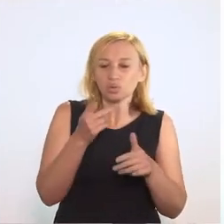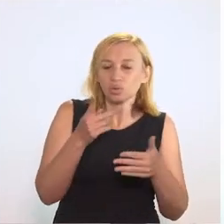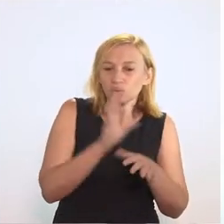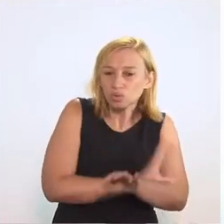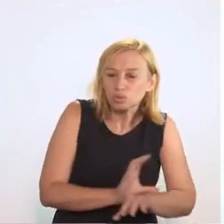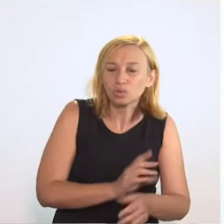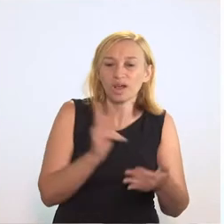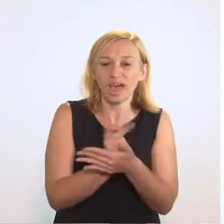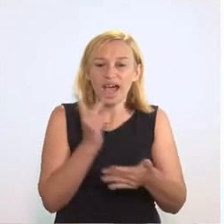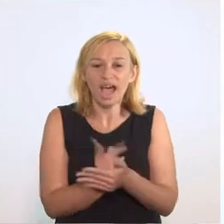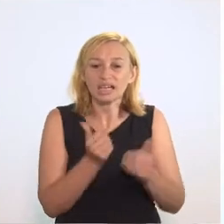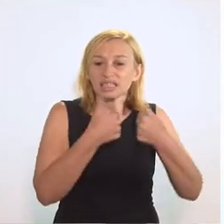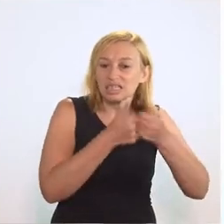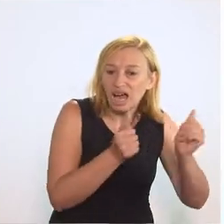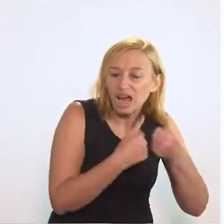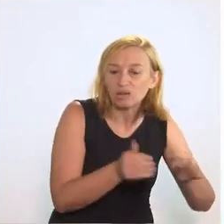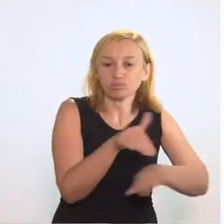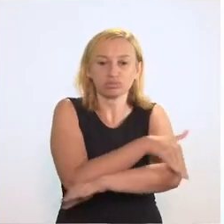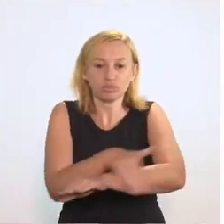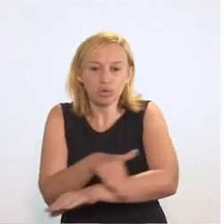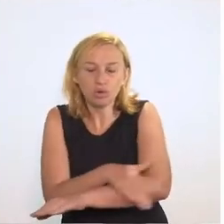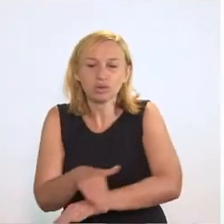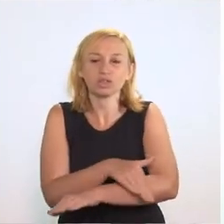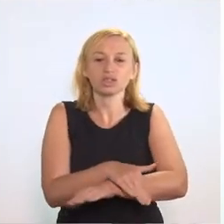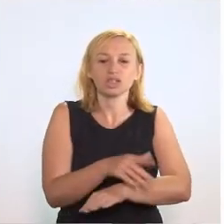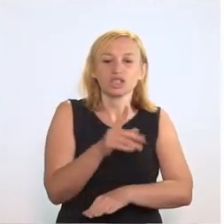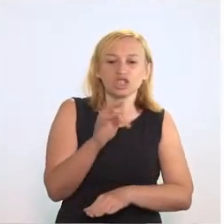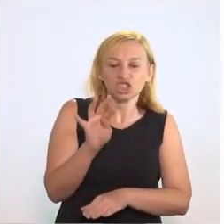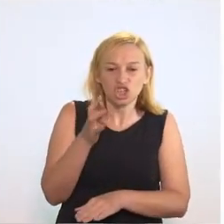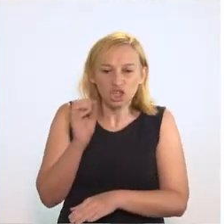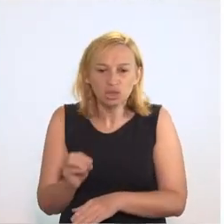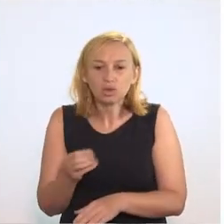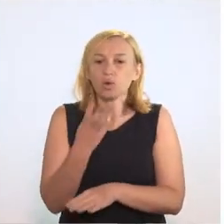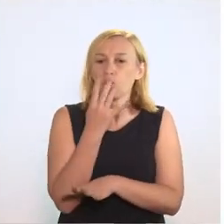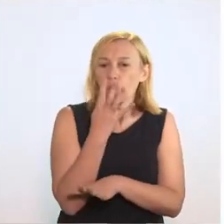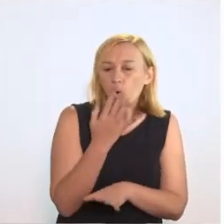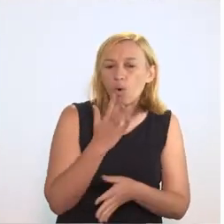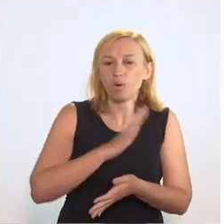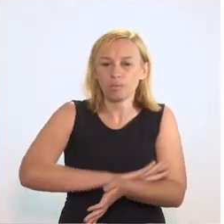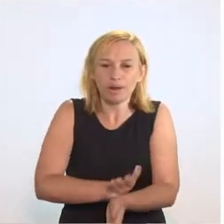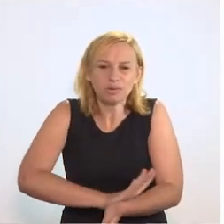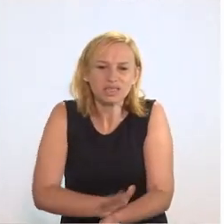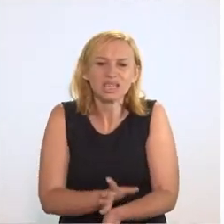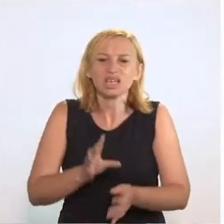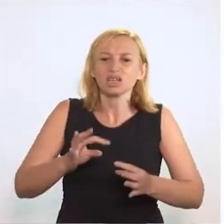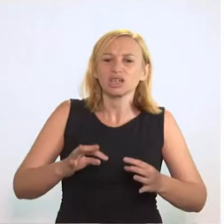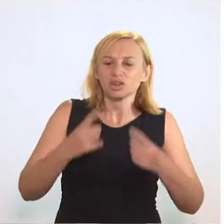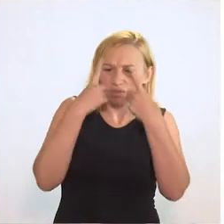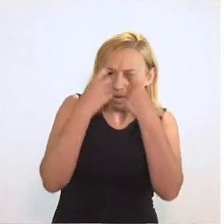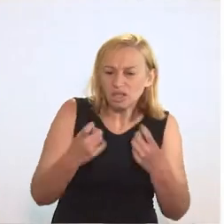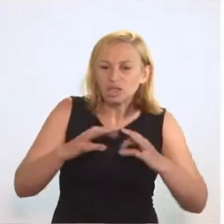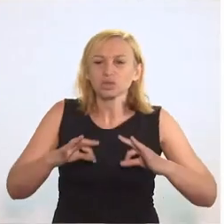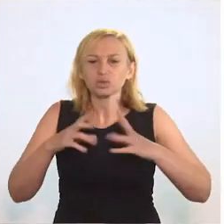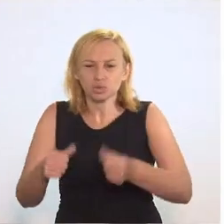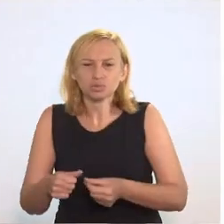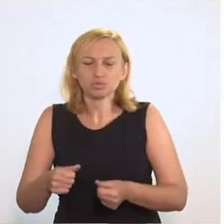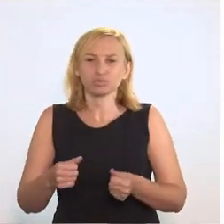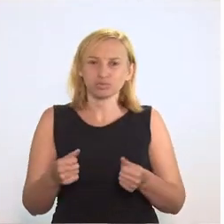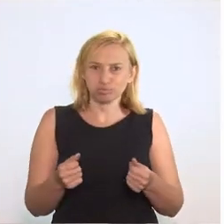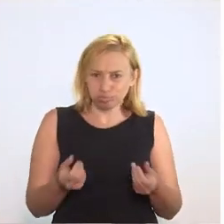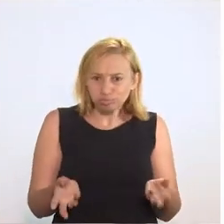né? É na rua, é no ônibus, a performance do gênero, a performance da cor, a performance do racismo, das violências, elas